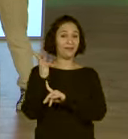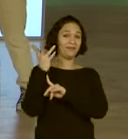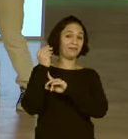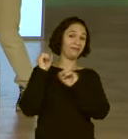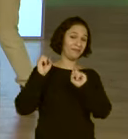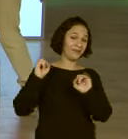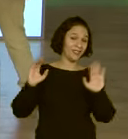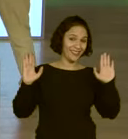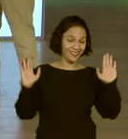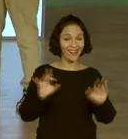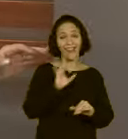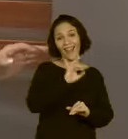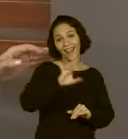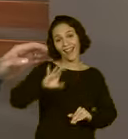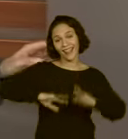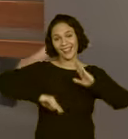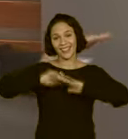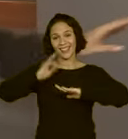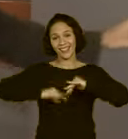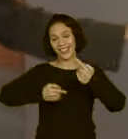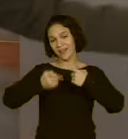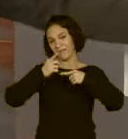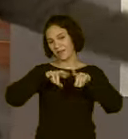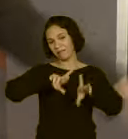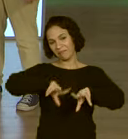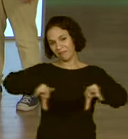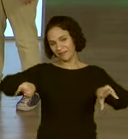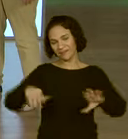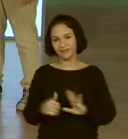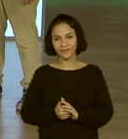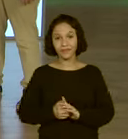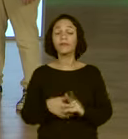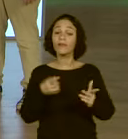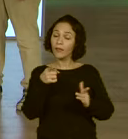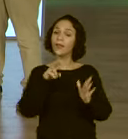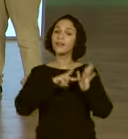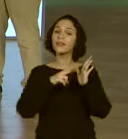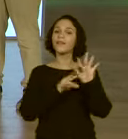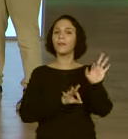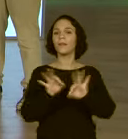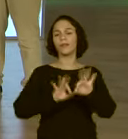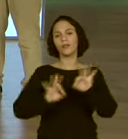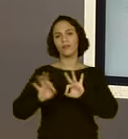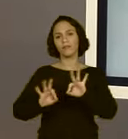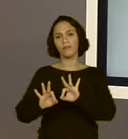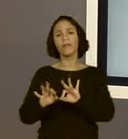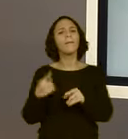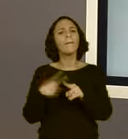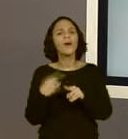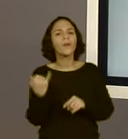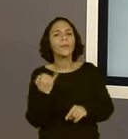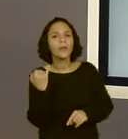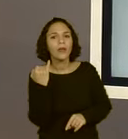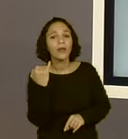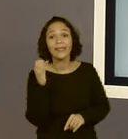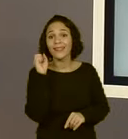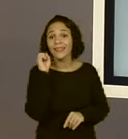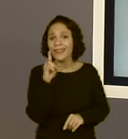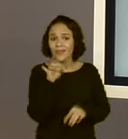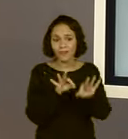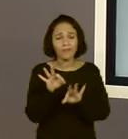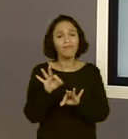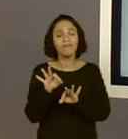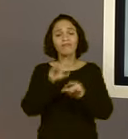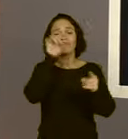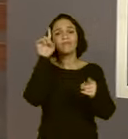Sim, com Cada certeza. Um com as suas habilidades, não é verdade? Então, gente, isso é planejar. E planejar é importante porque senão você não